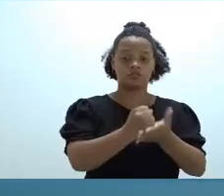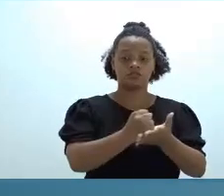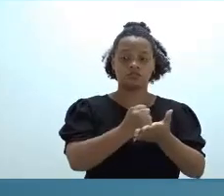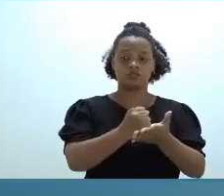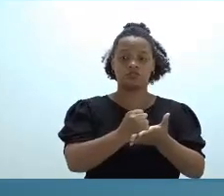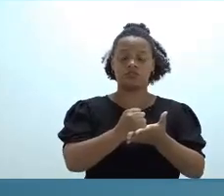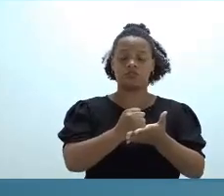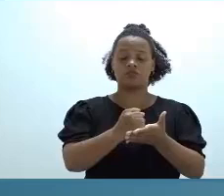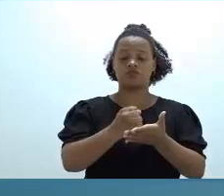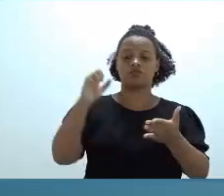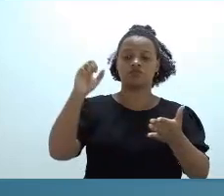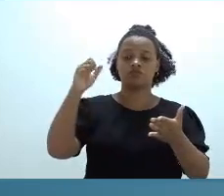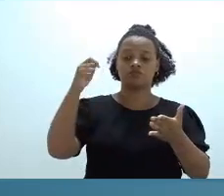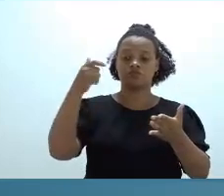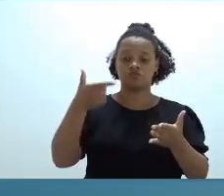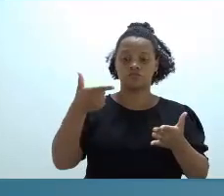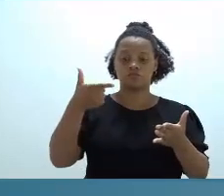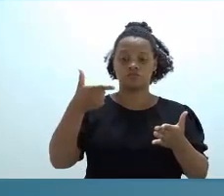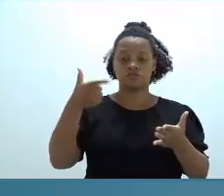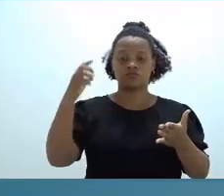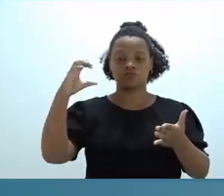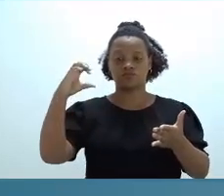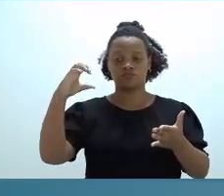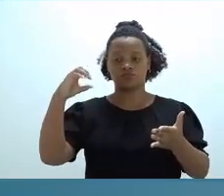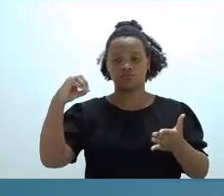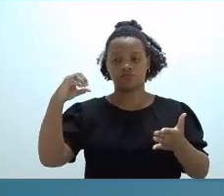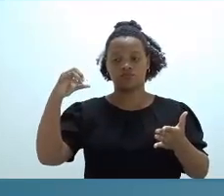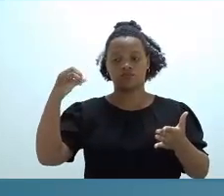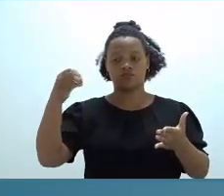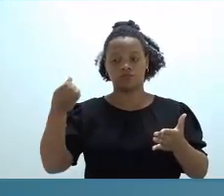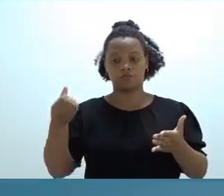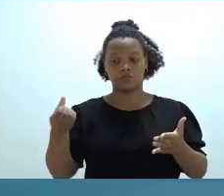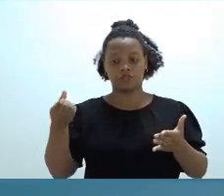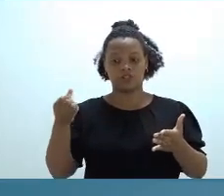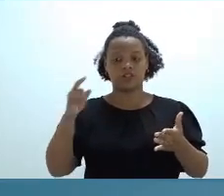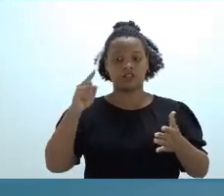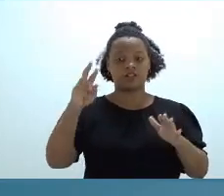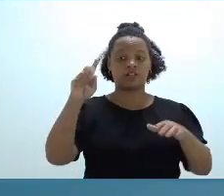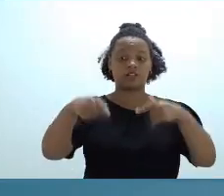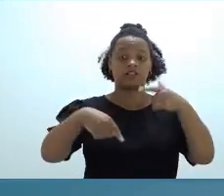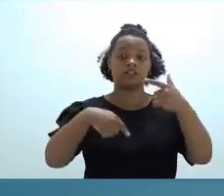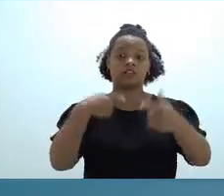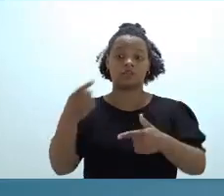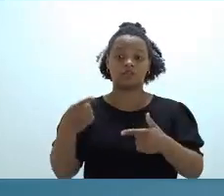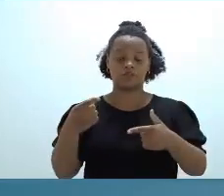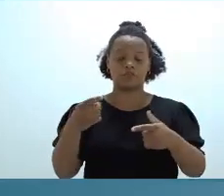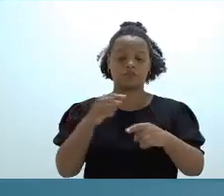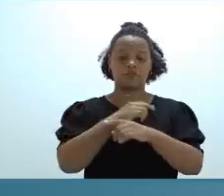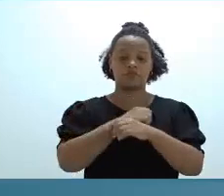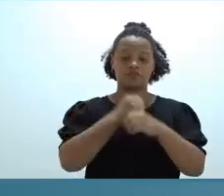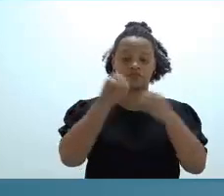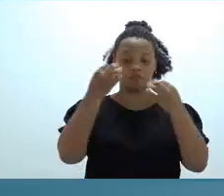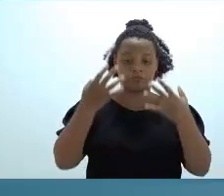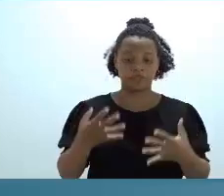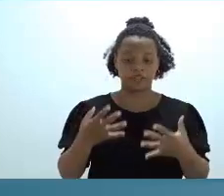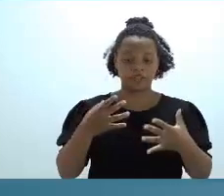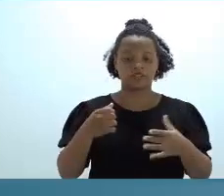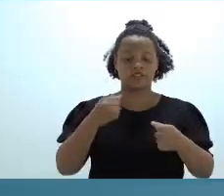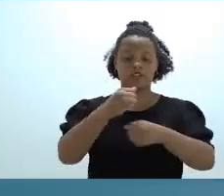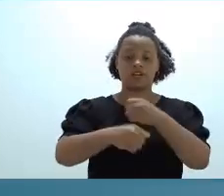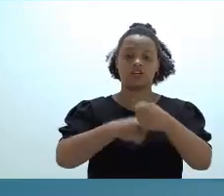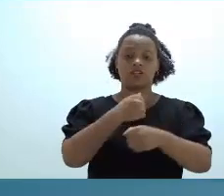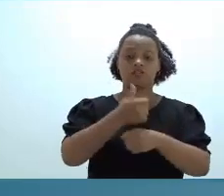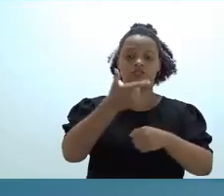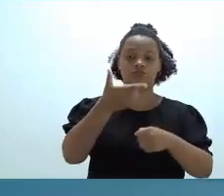retratação ocorreu em 2017, 2 anos depois do trânsito julgado. Não tem nada a ver,